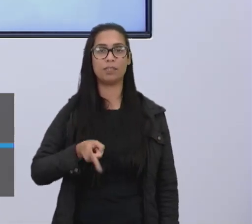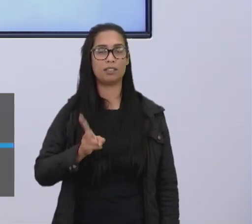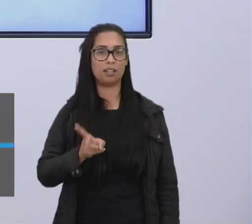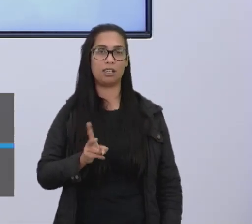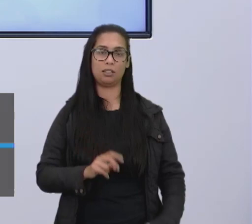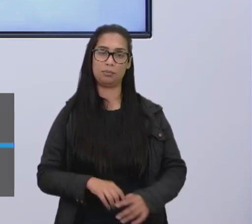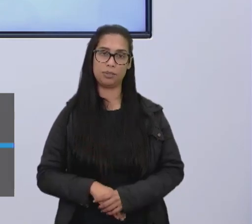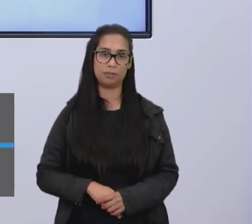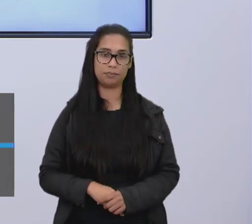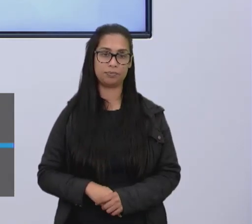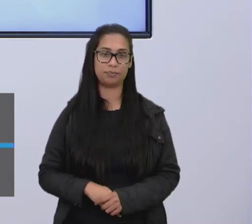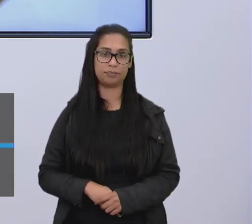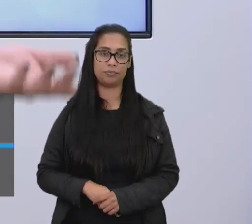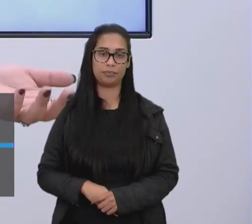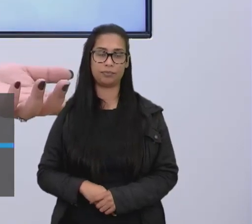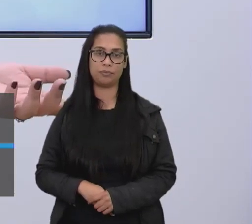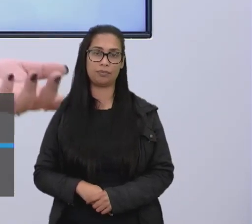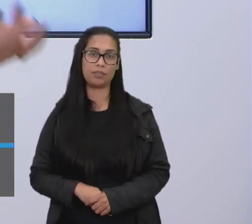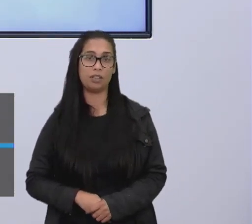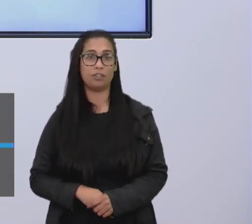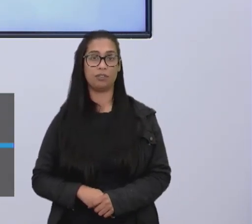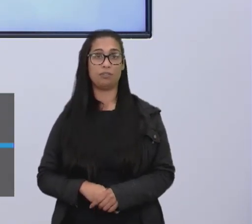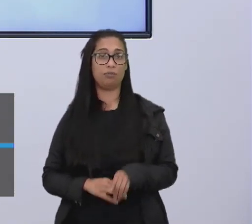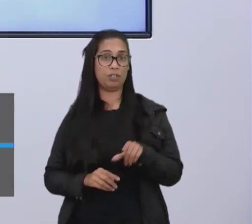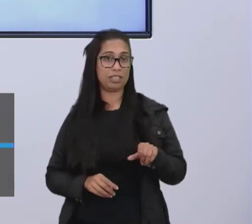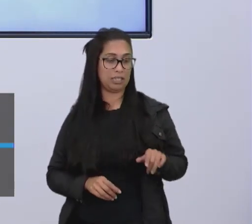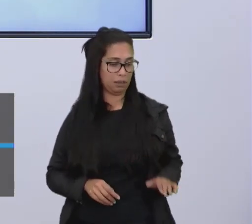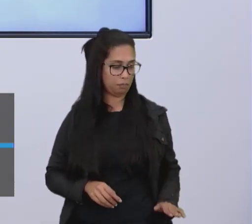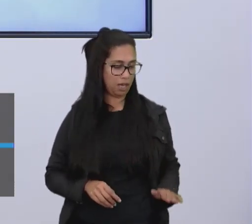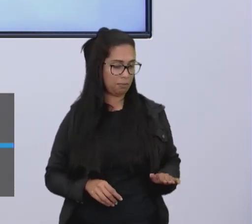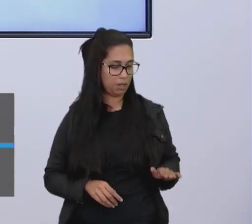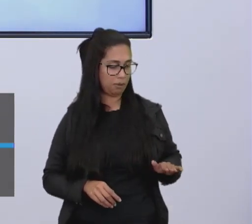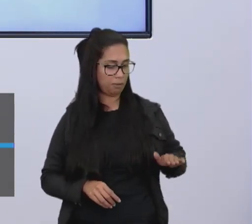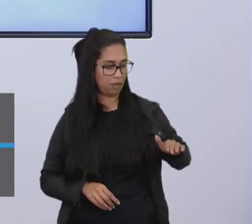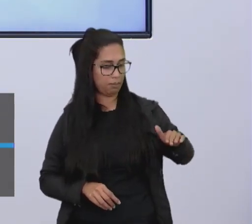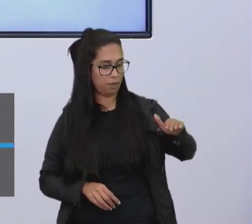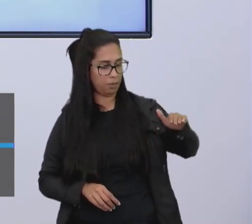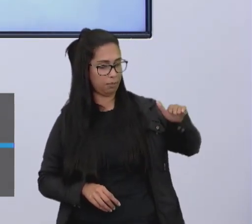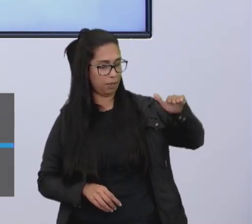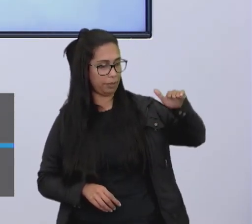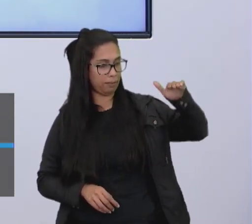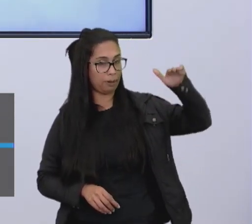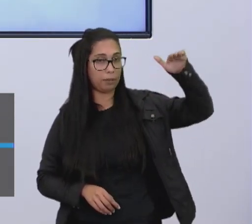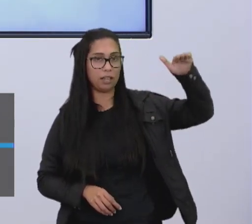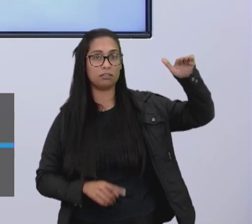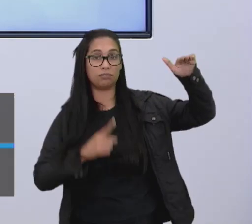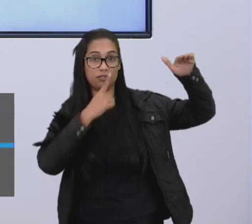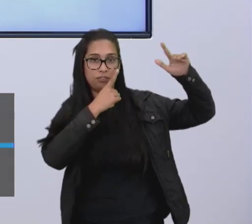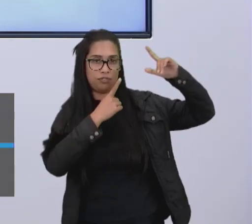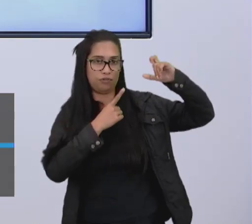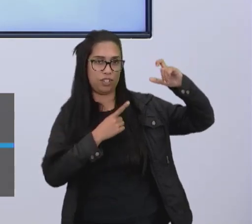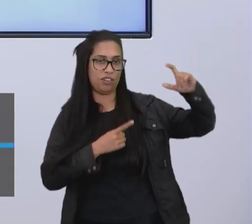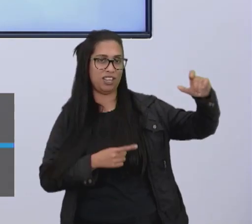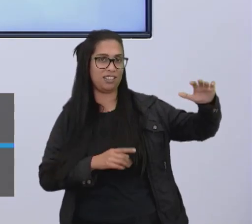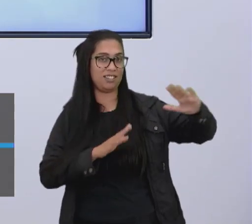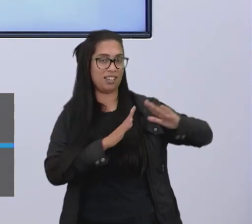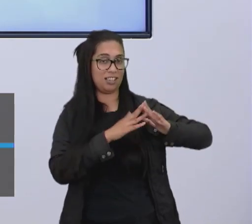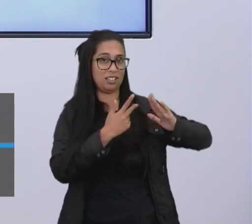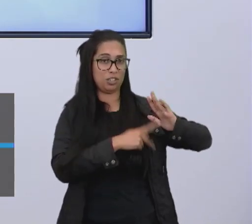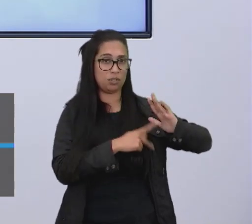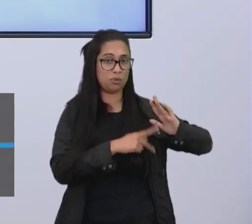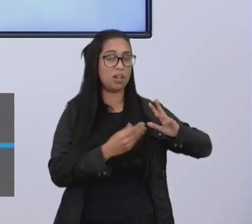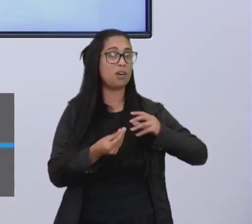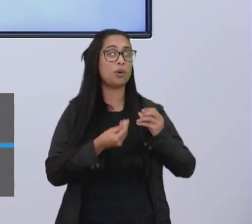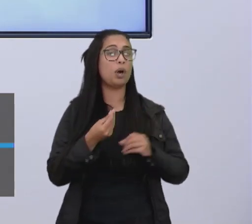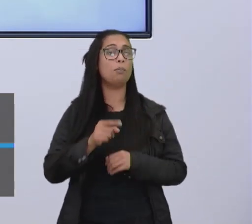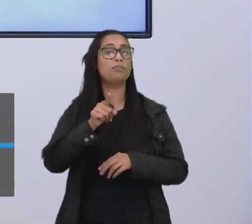resposta disso. Se você é criado na violência, você não pode exigir mais nada de comportamento dessa pessoa. No sentido que, assim, você não pode esperar